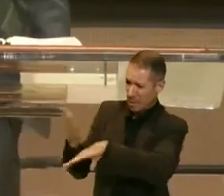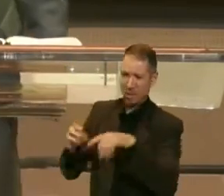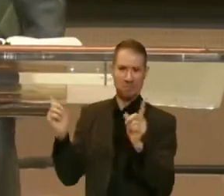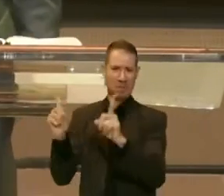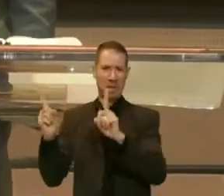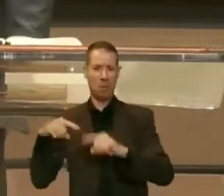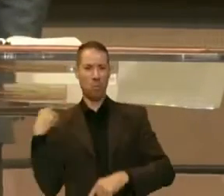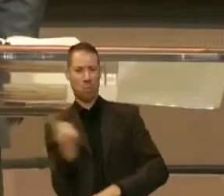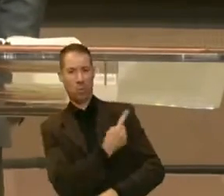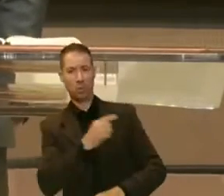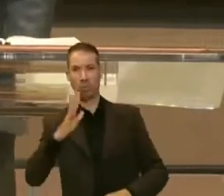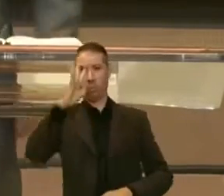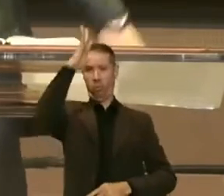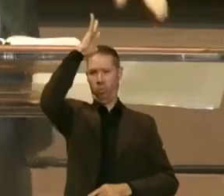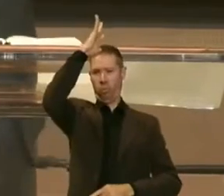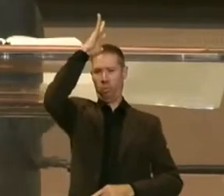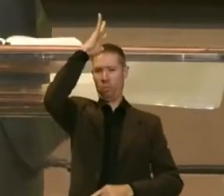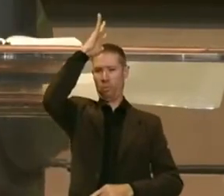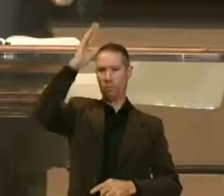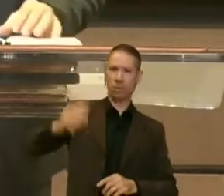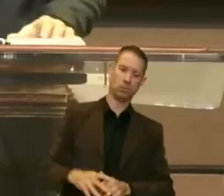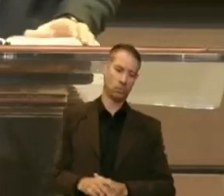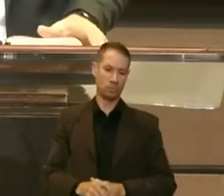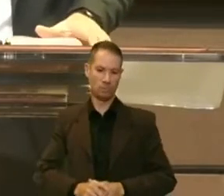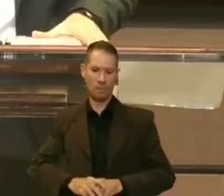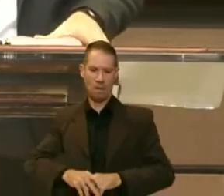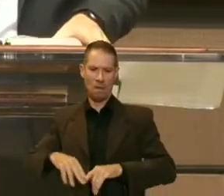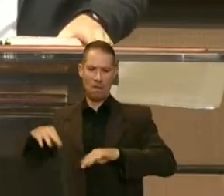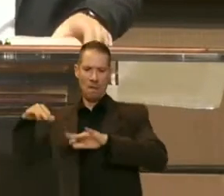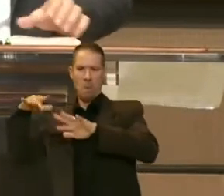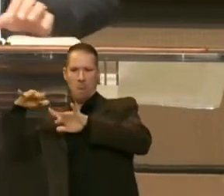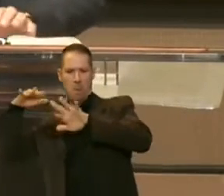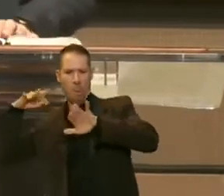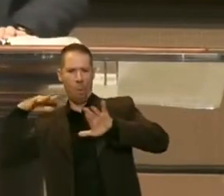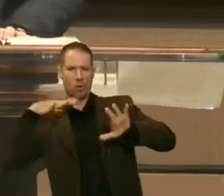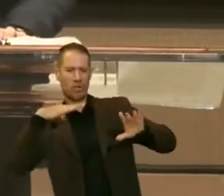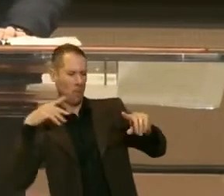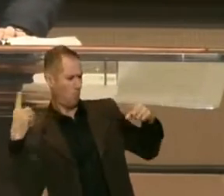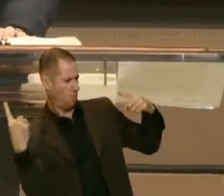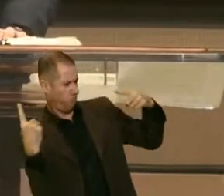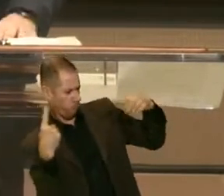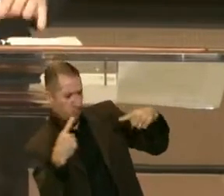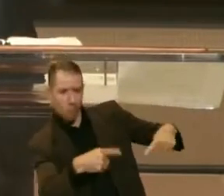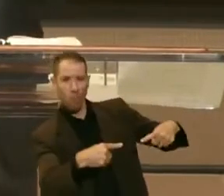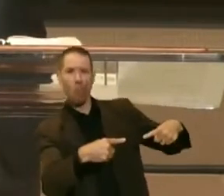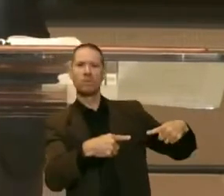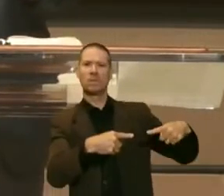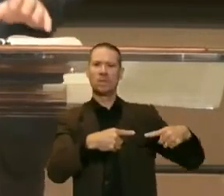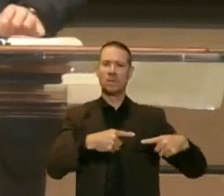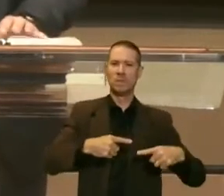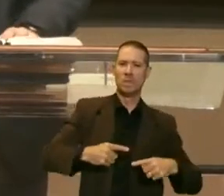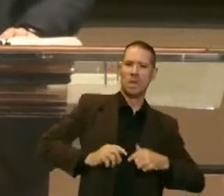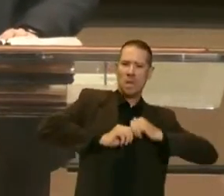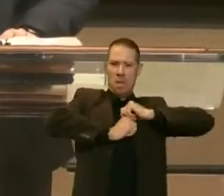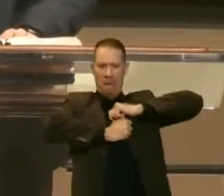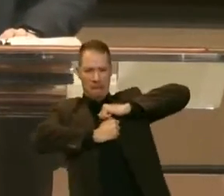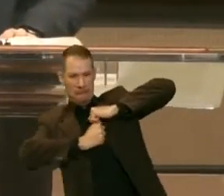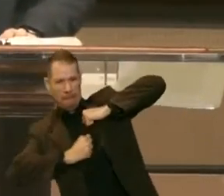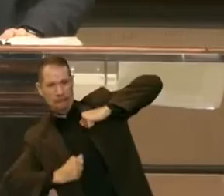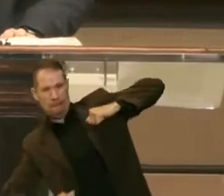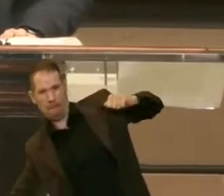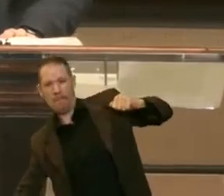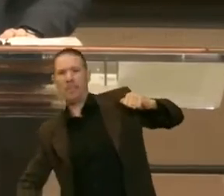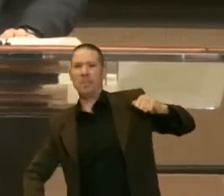somos romanos. Levantou-se a multidão unida contra eles, e os pretores, rasgando-lhe as